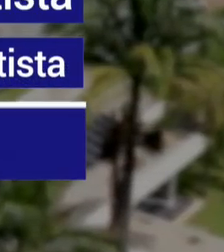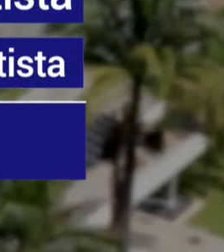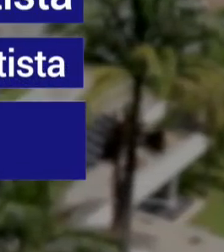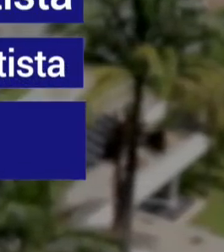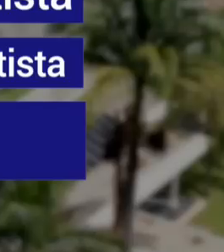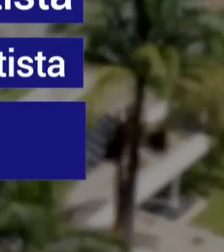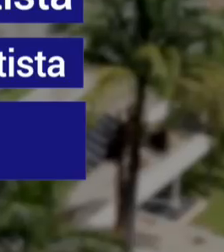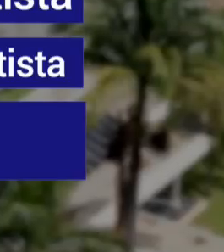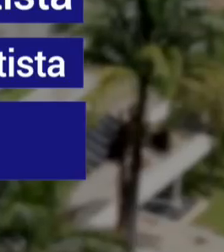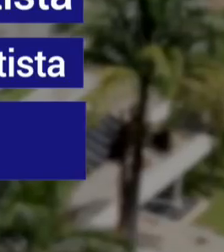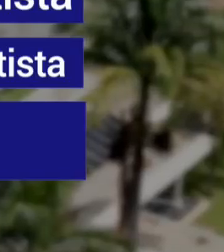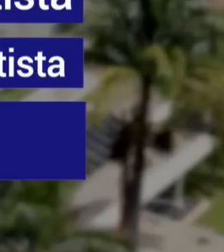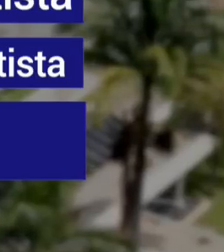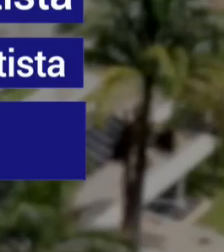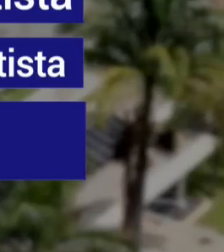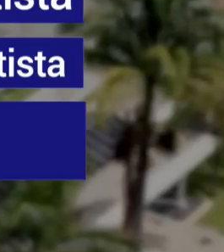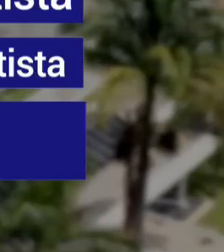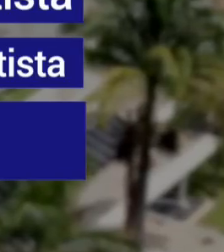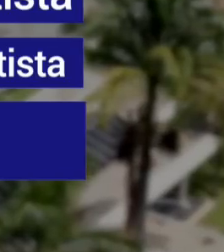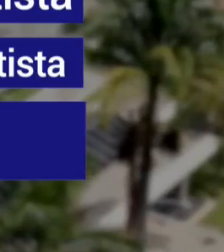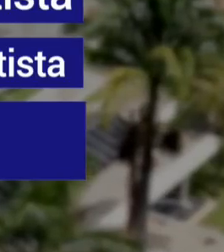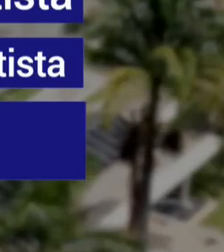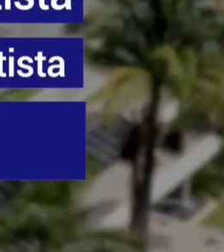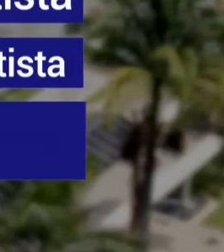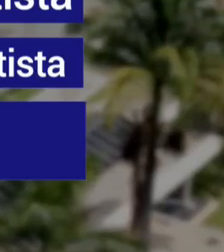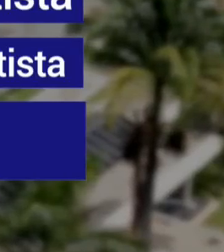instagram.com/igrejamemorialbatista, site